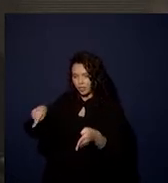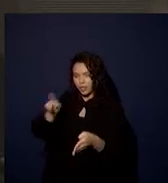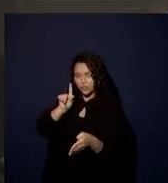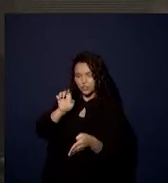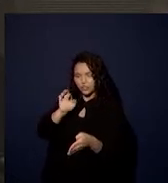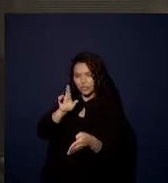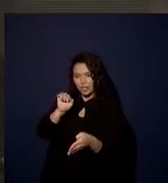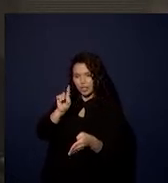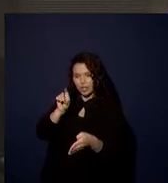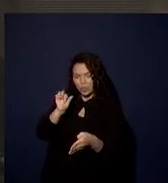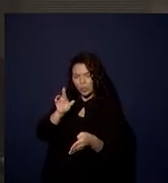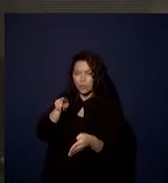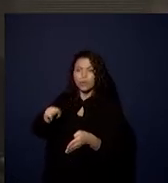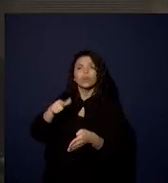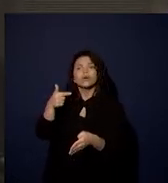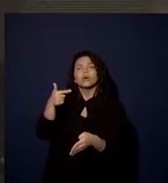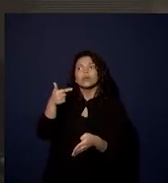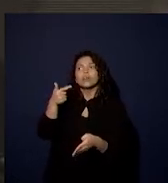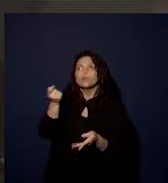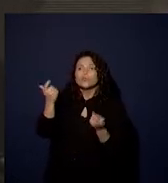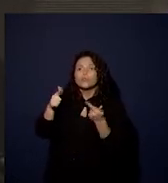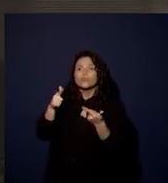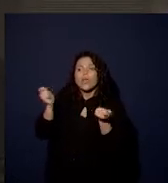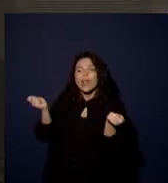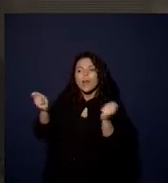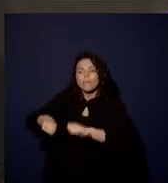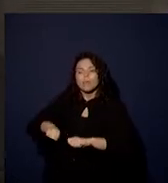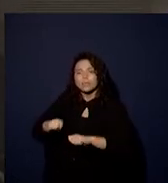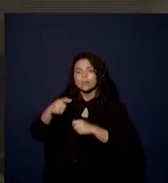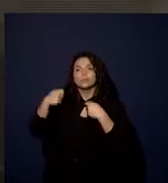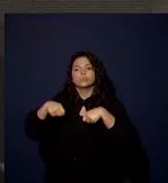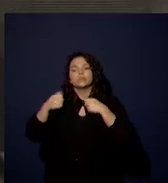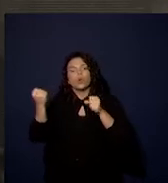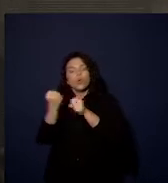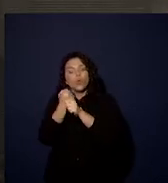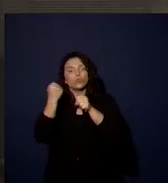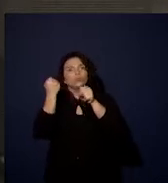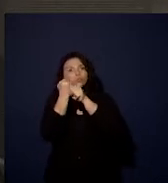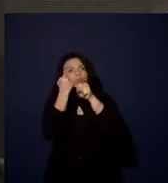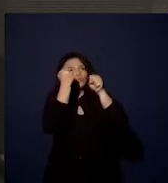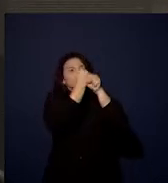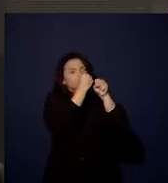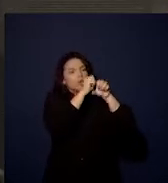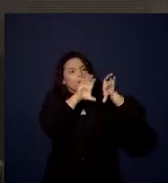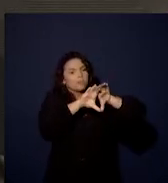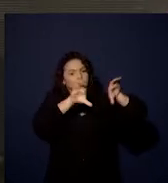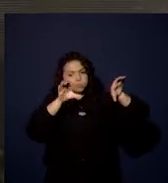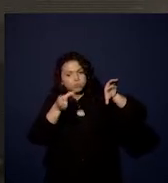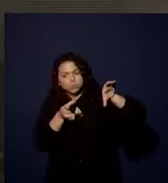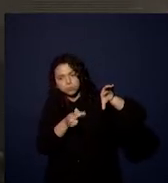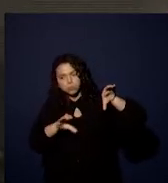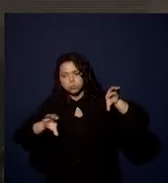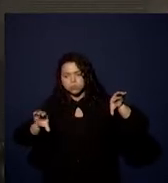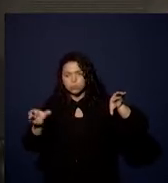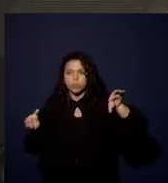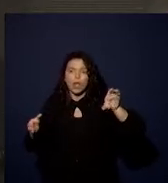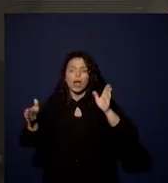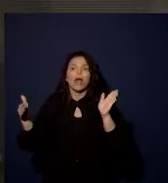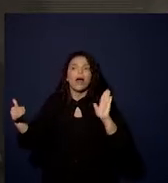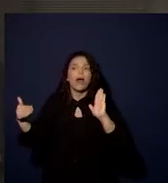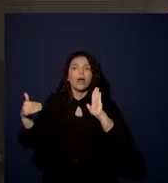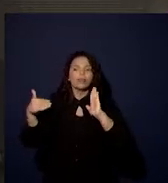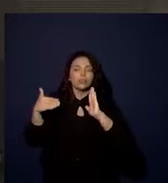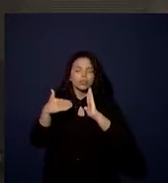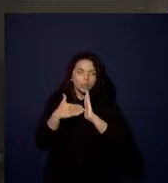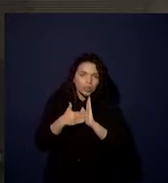tem uma capacidade de enorme se você construiu uma infraestrutura de acordo e obviamente uma base de clientes